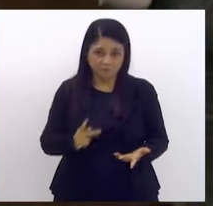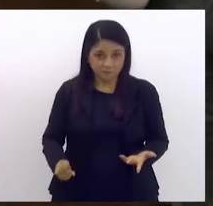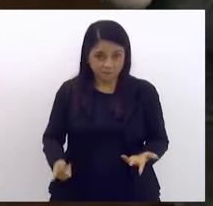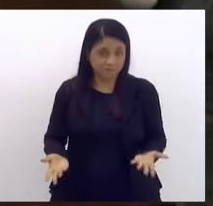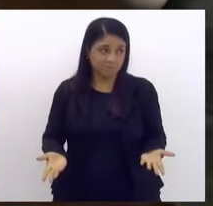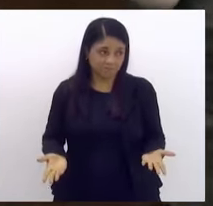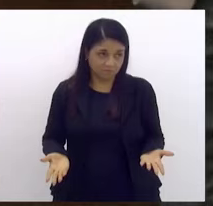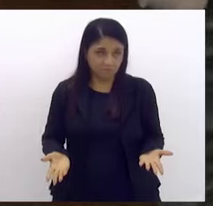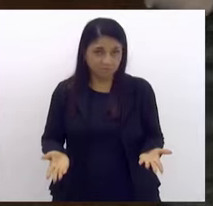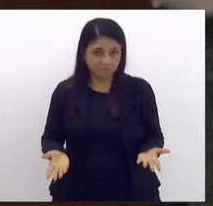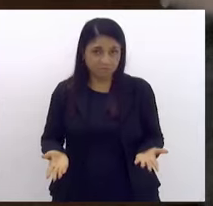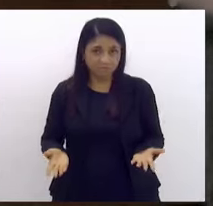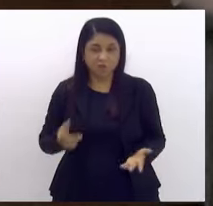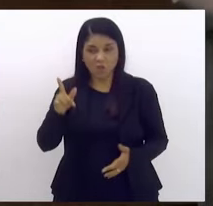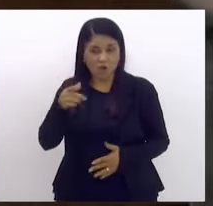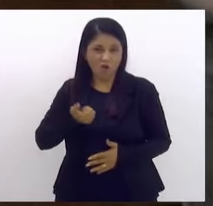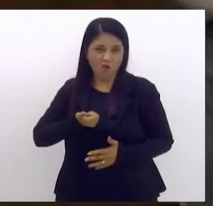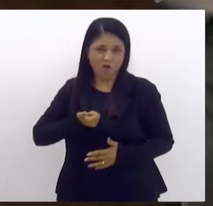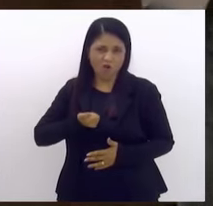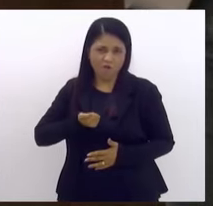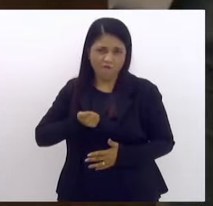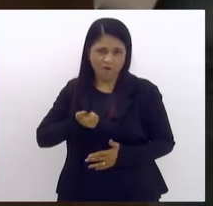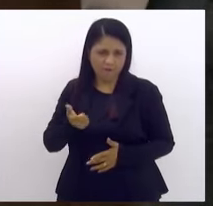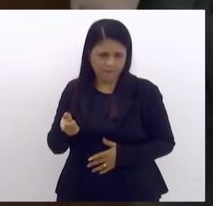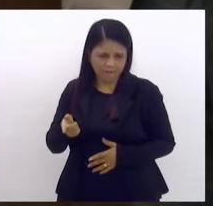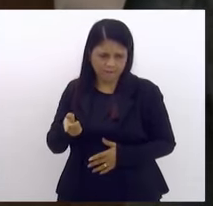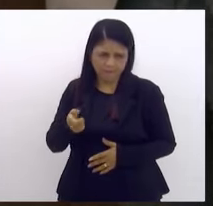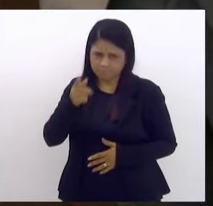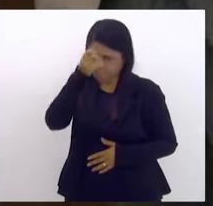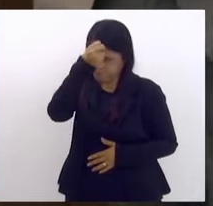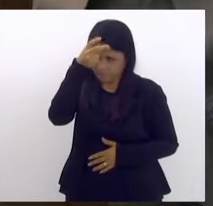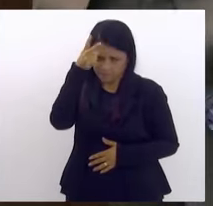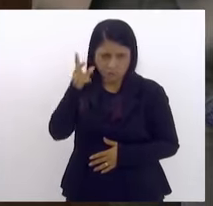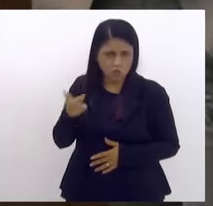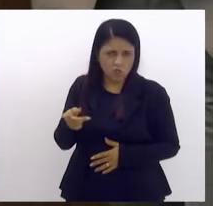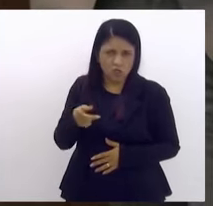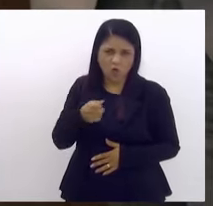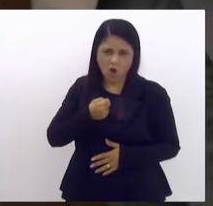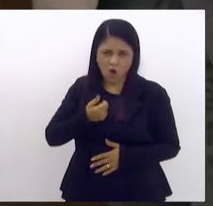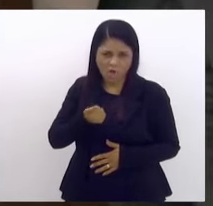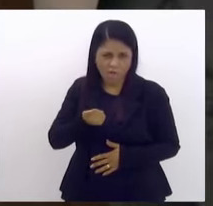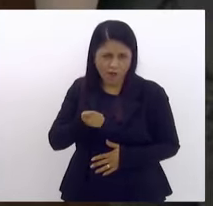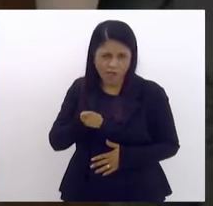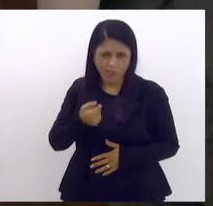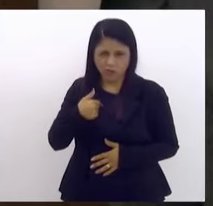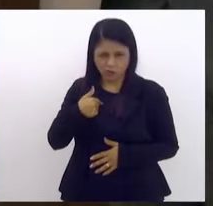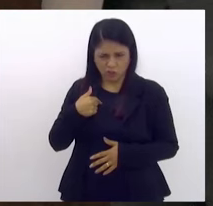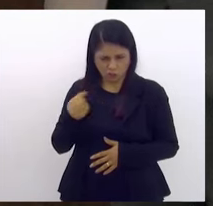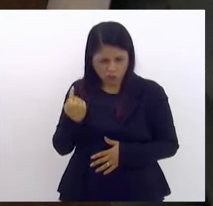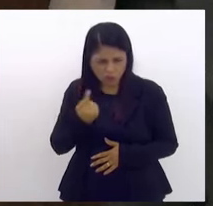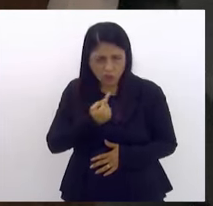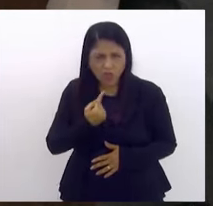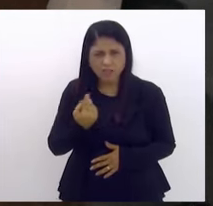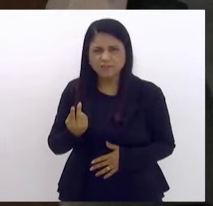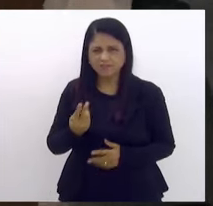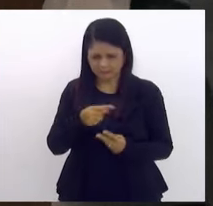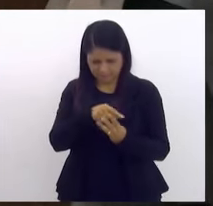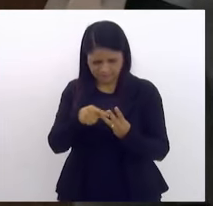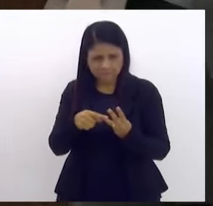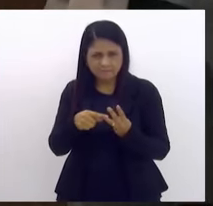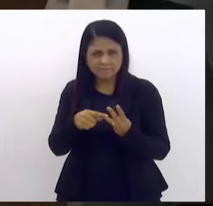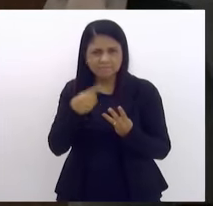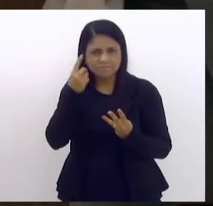primeiro que ele é um covarde, o prefeito é um covarde. Falar que nós atacamos, que foi